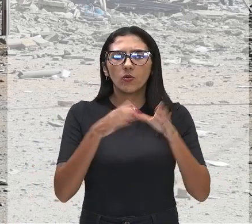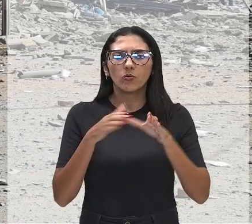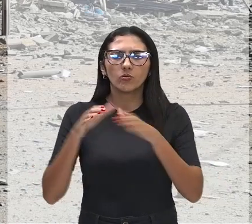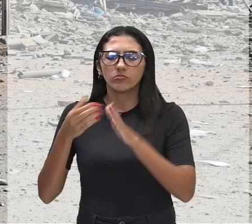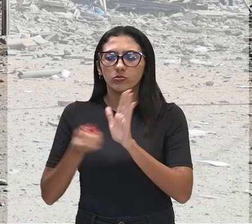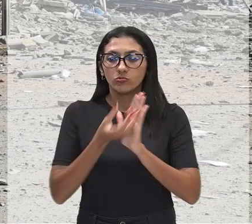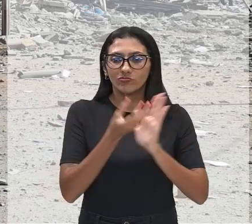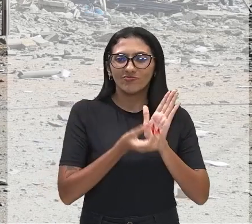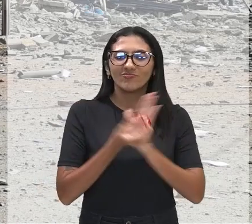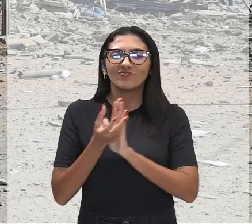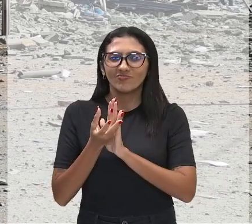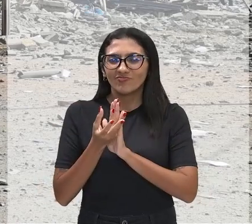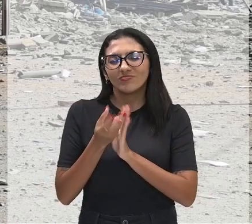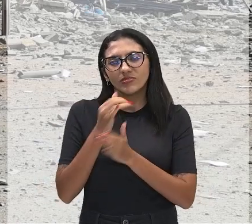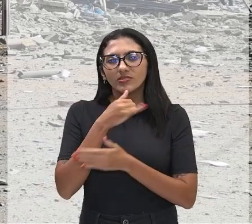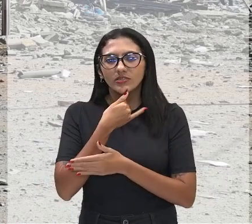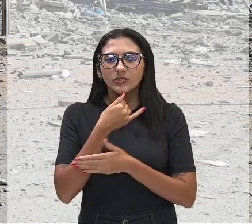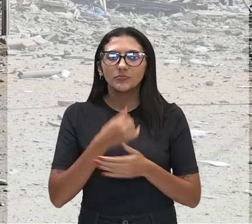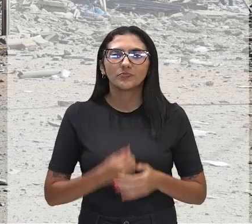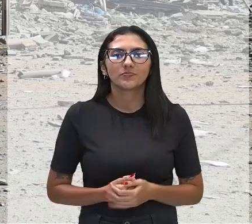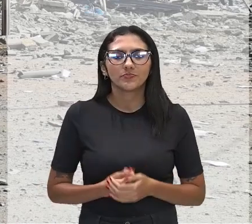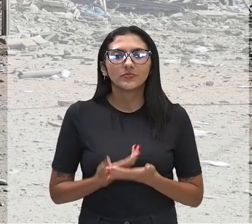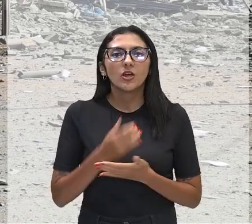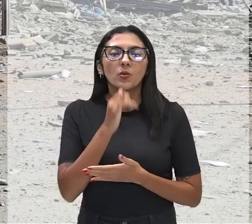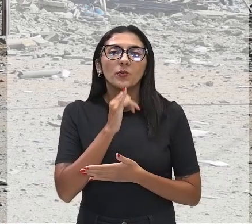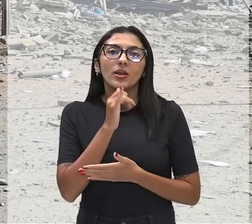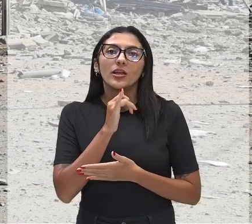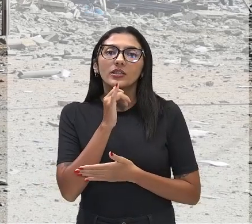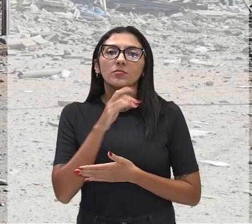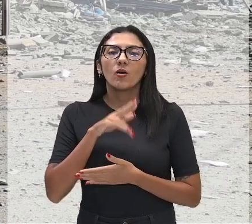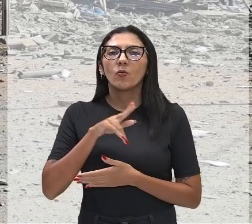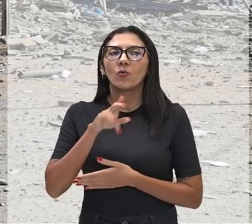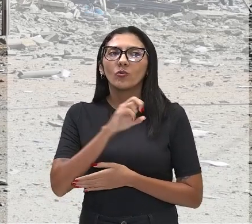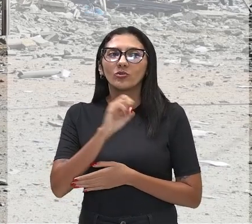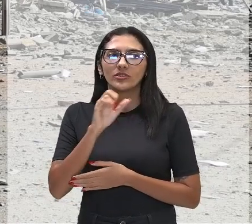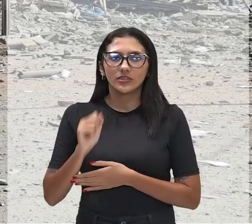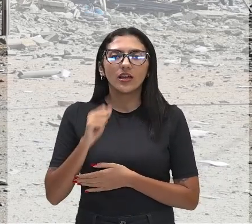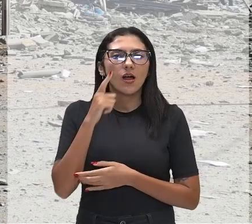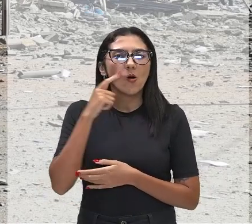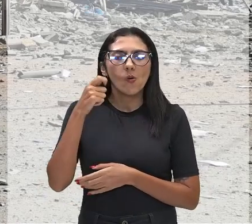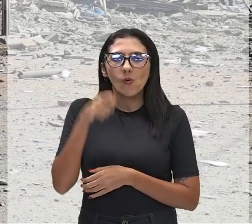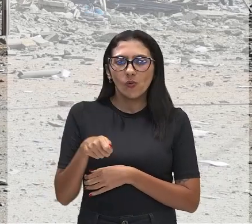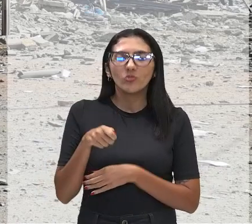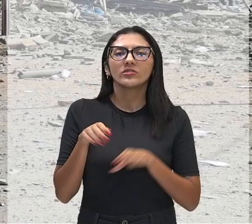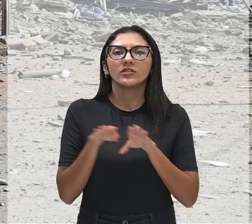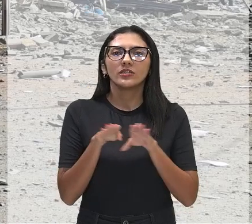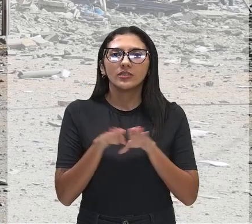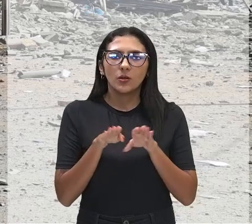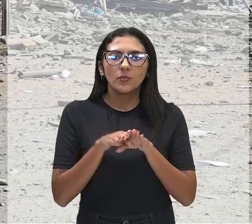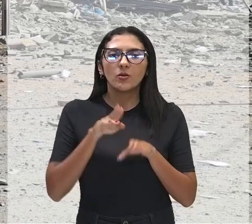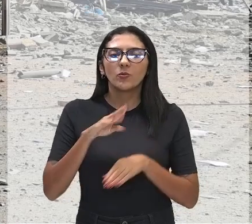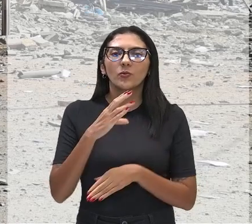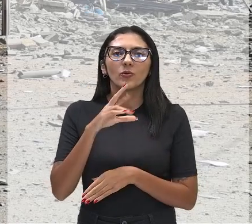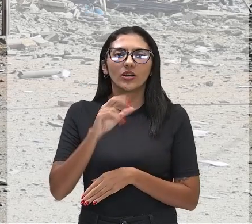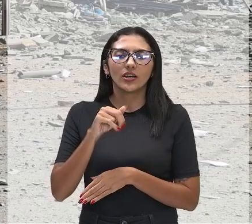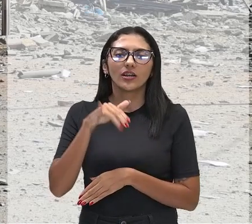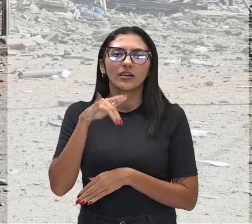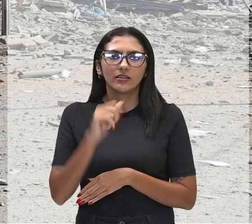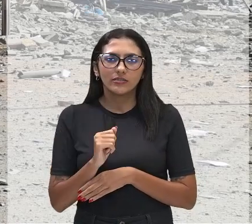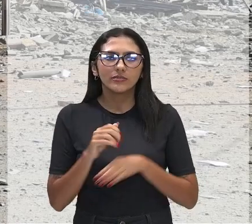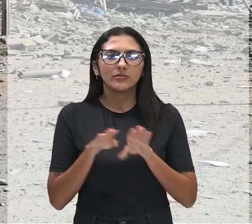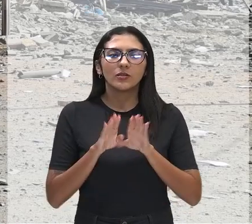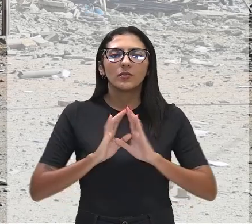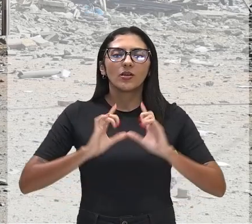conflitos, infelizmente, como a situação, por exemplo, da Rússia e da Ucrânia, que ainda está ocorrendo, né? Israel e o